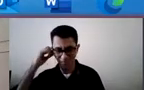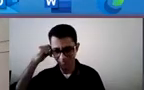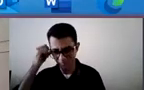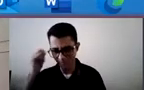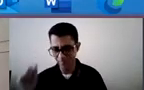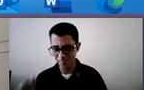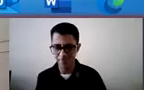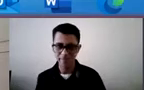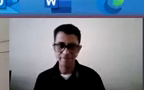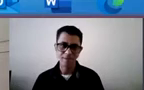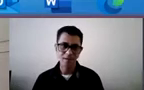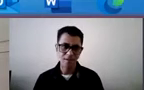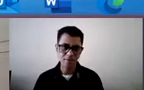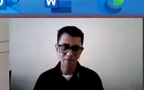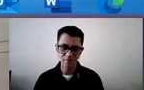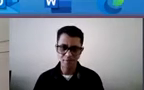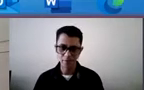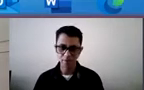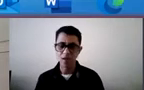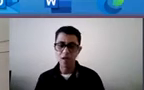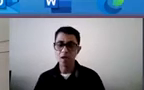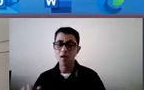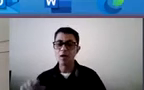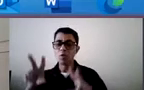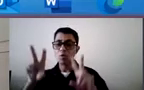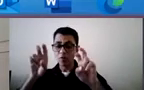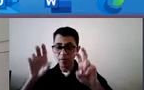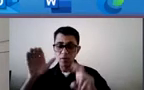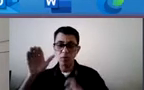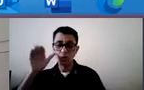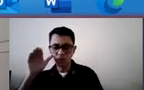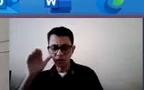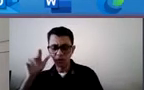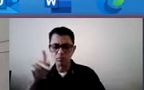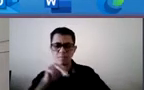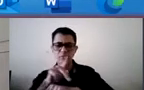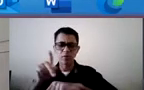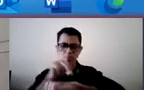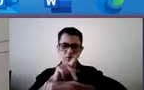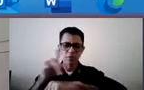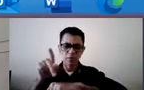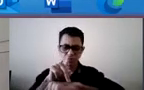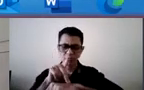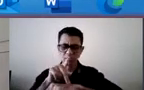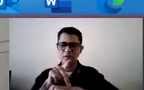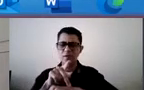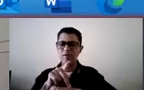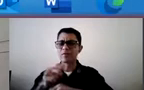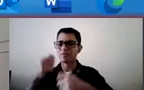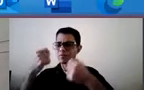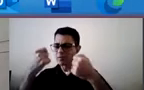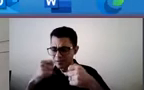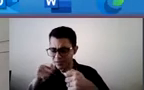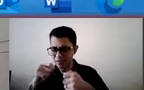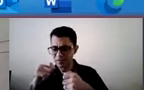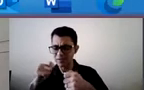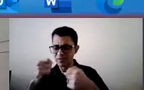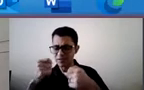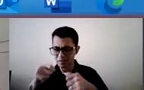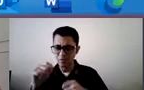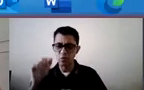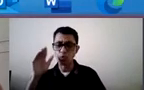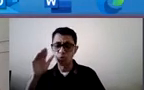relaxa. A curiosidade, imagina, o professor tem por obrigação ser curioso, né?